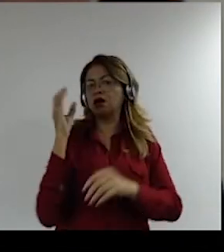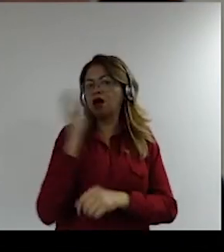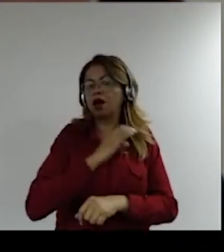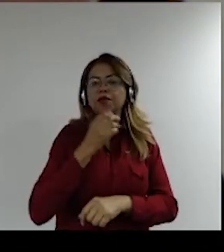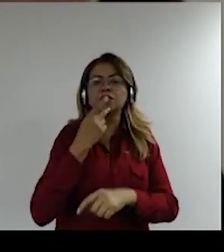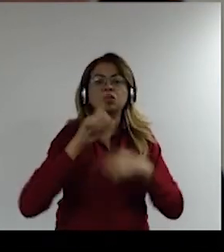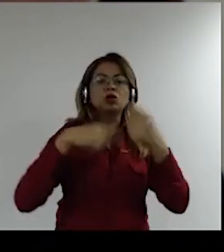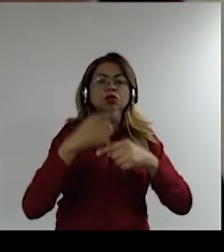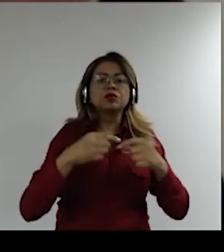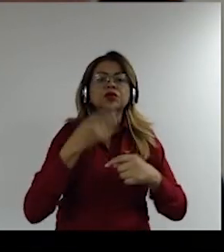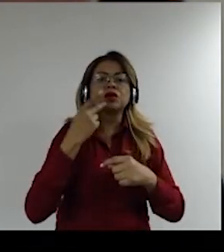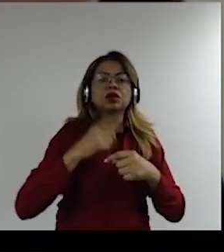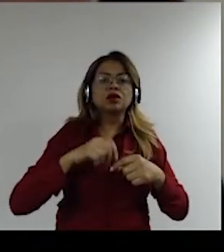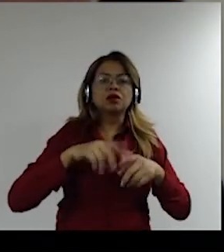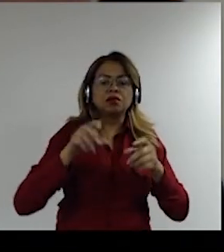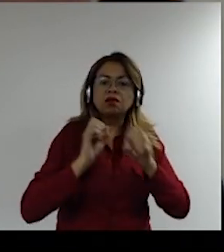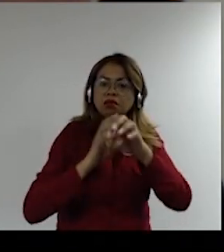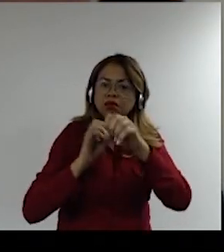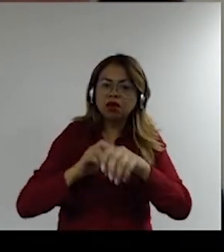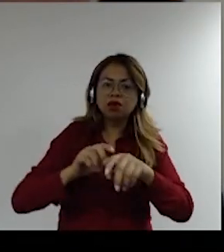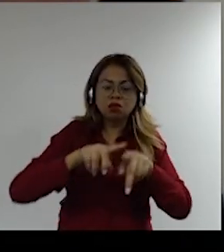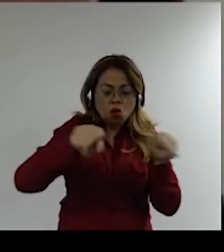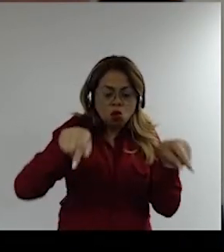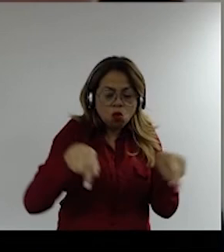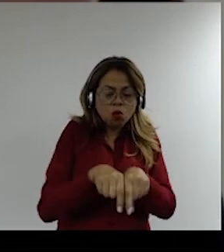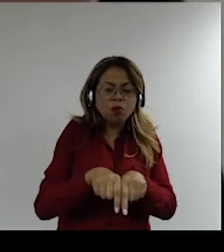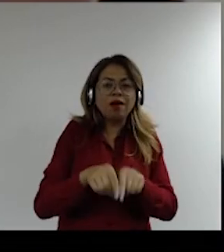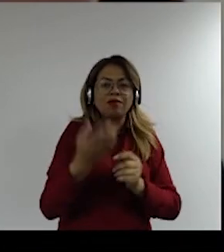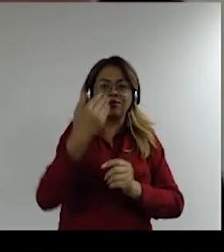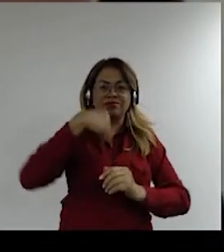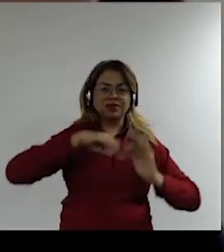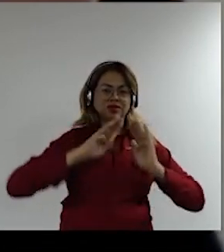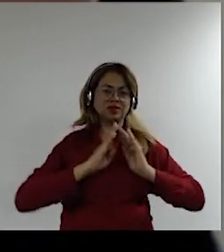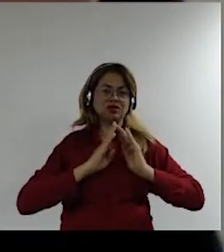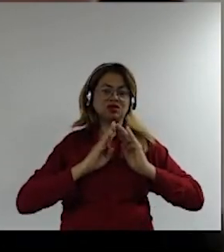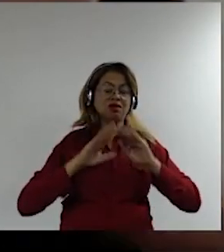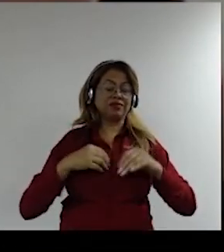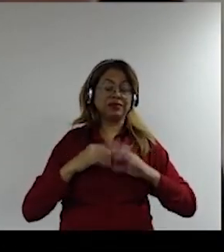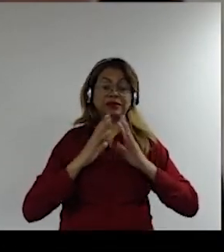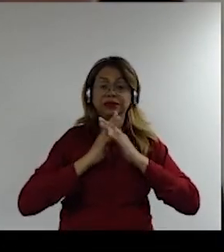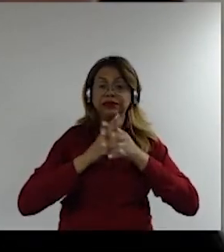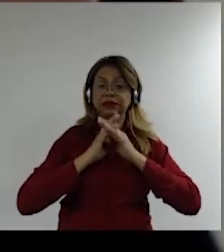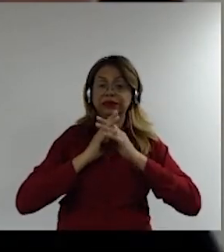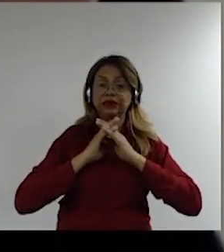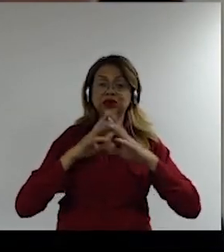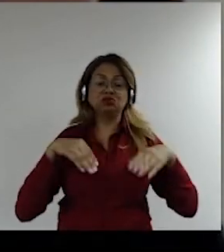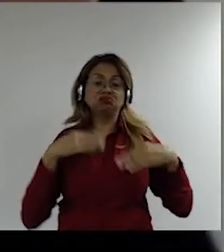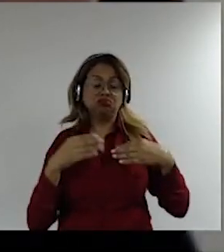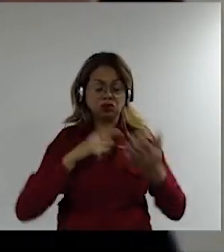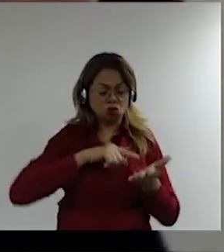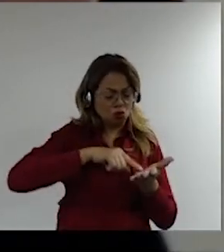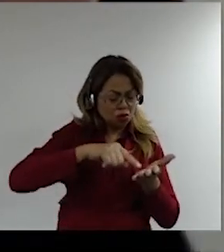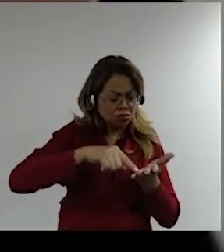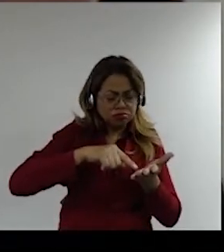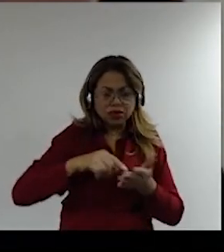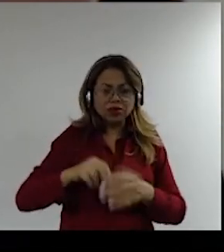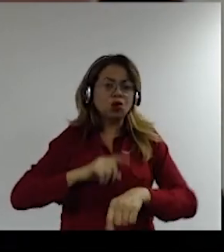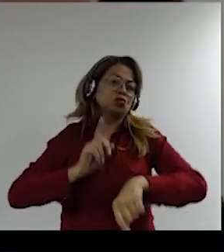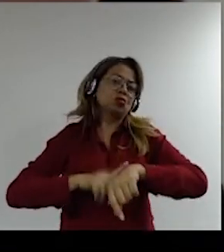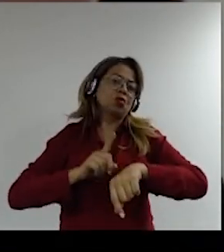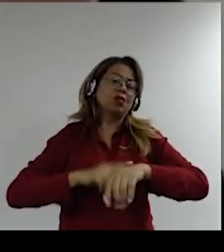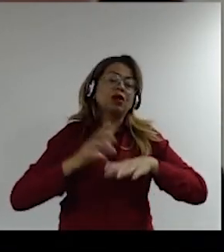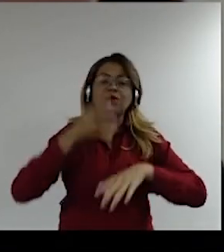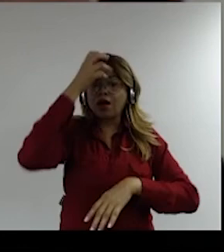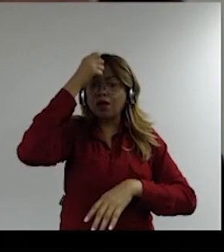ministrar uma aula remota, viu, professor João Batista? É um negócio complicado, esse ou aquele momento e de